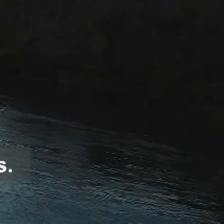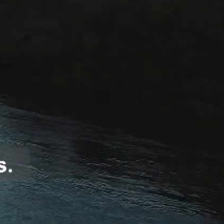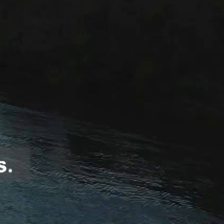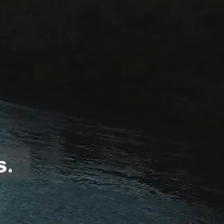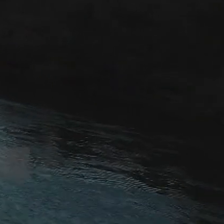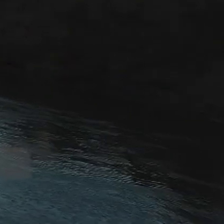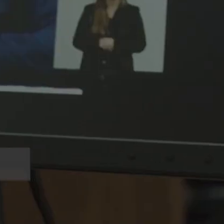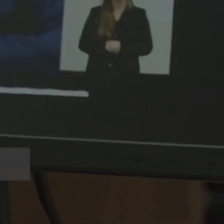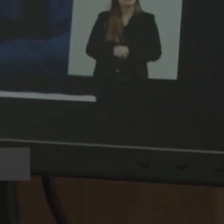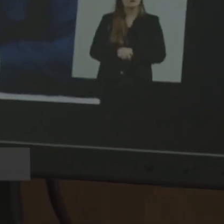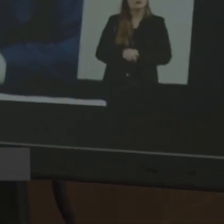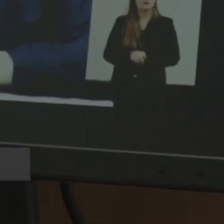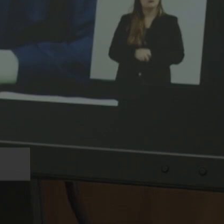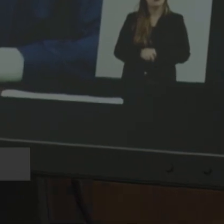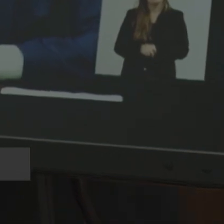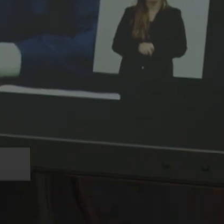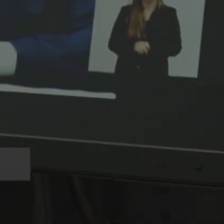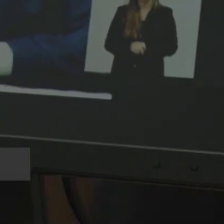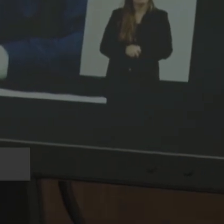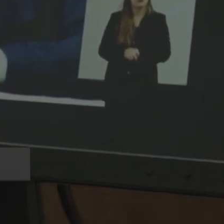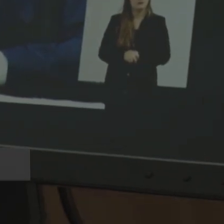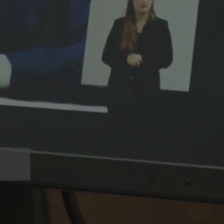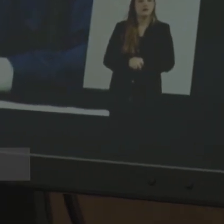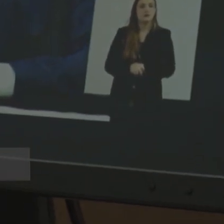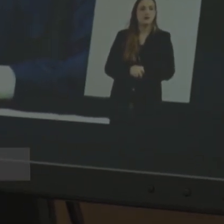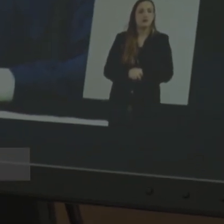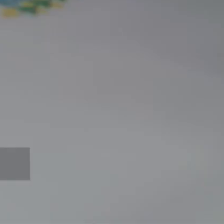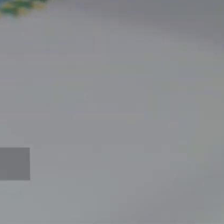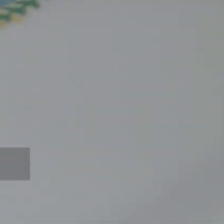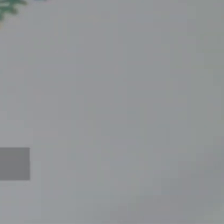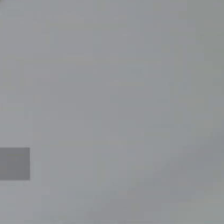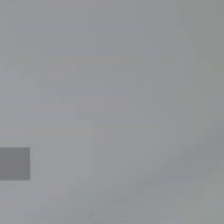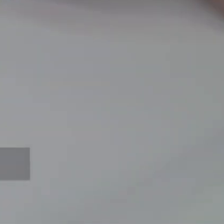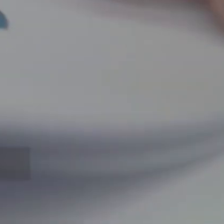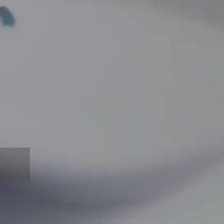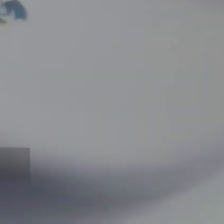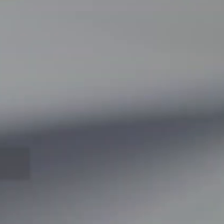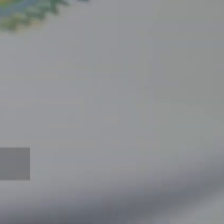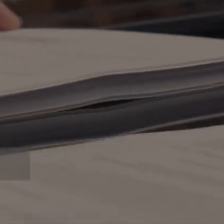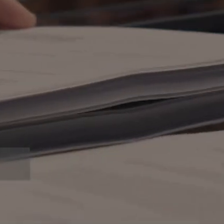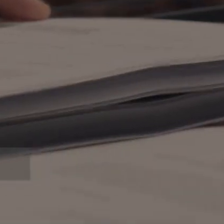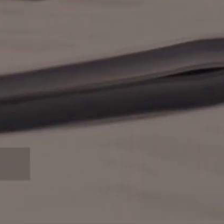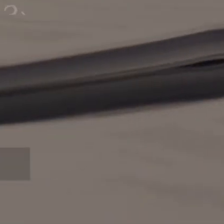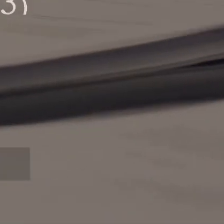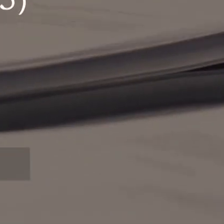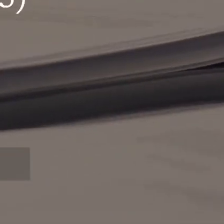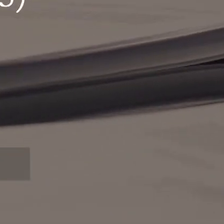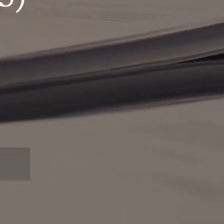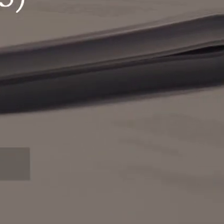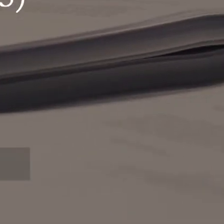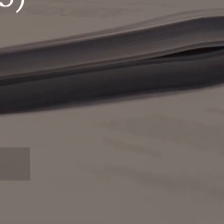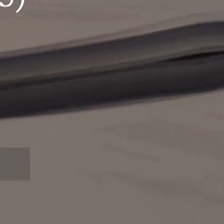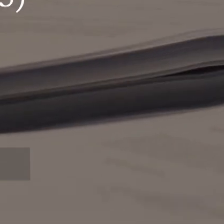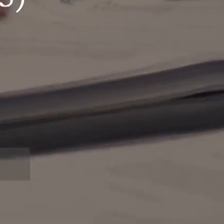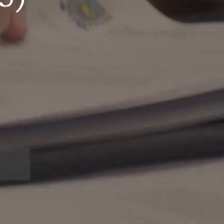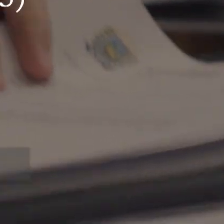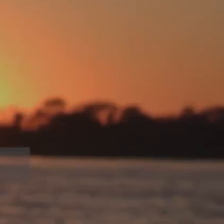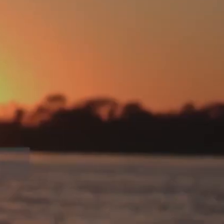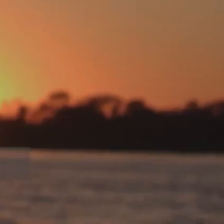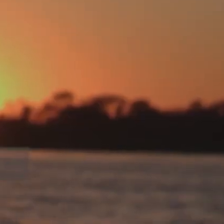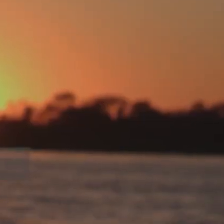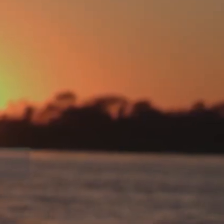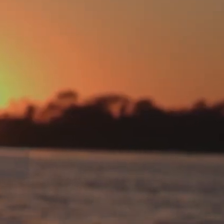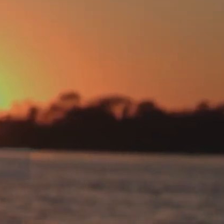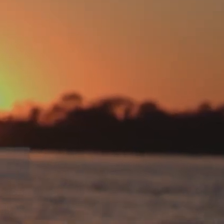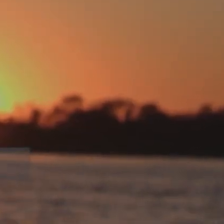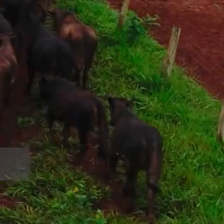de soluções. Depois de muitos debates, estudos e projetos, a Assembleia aprovou a Lei do Pantanal, que vai garantir direitos para